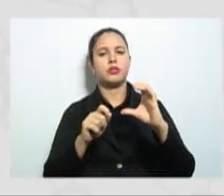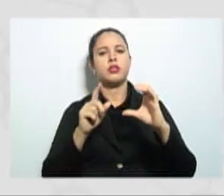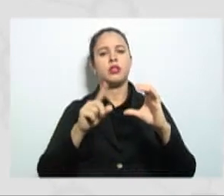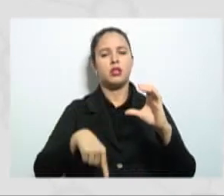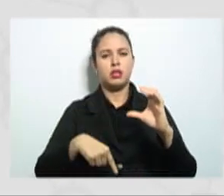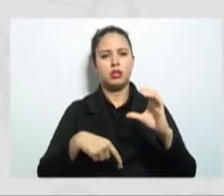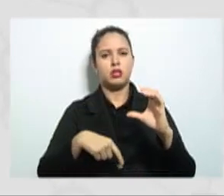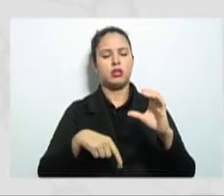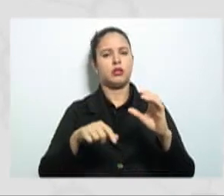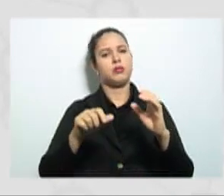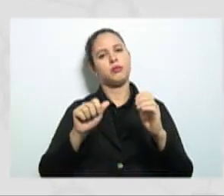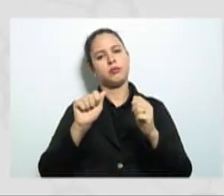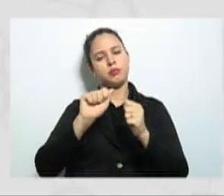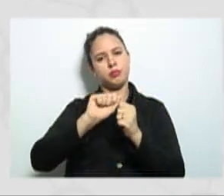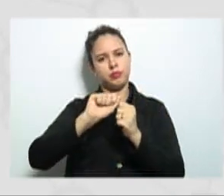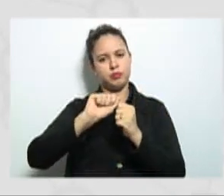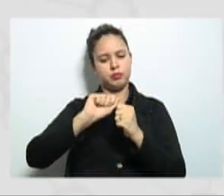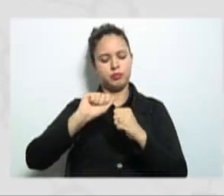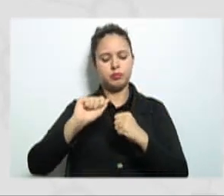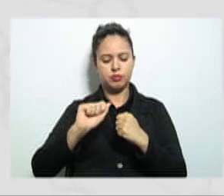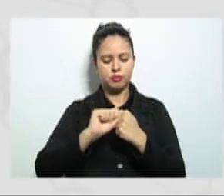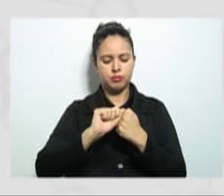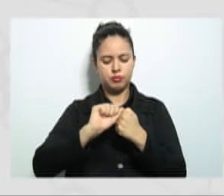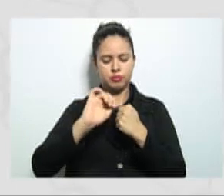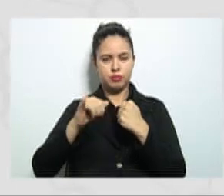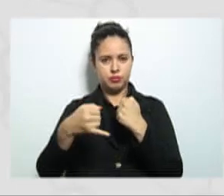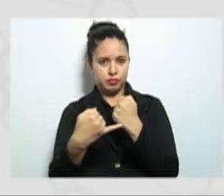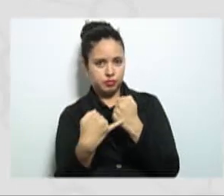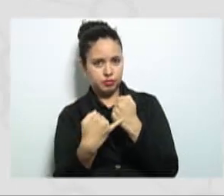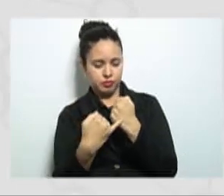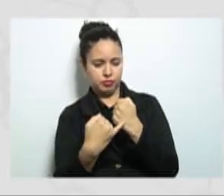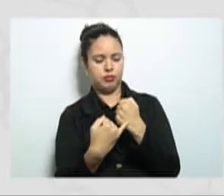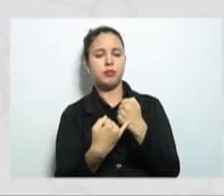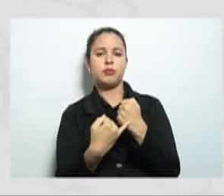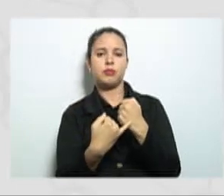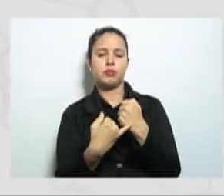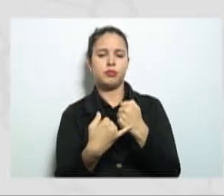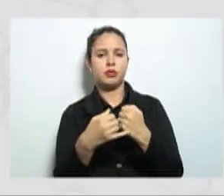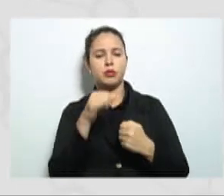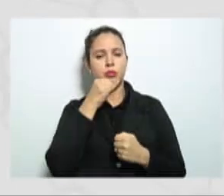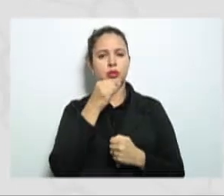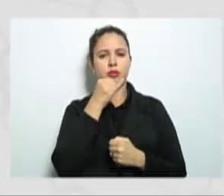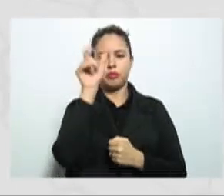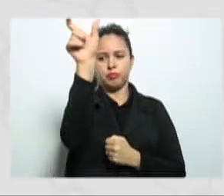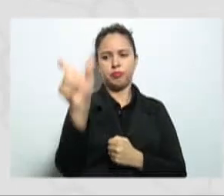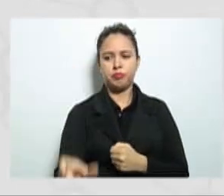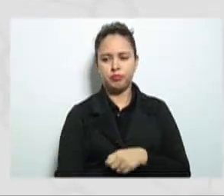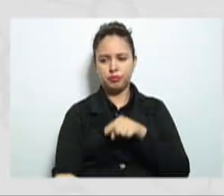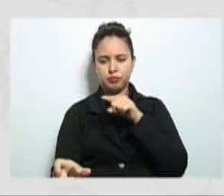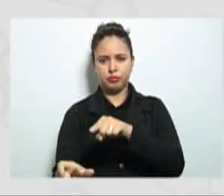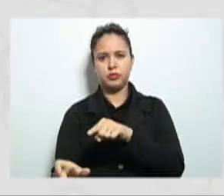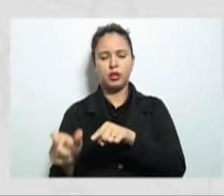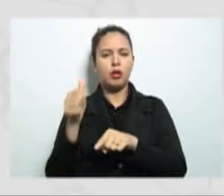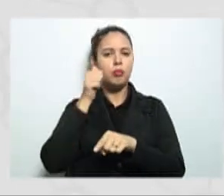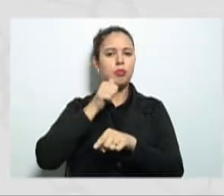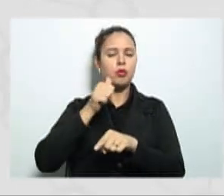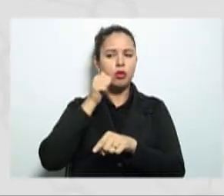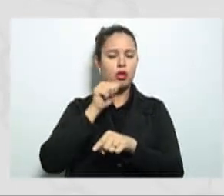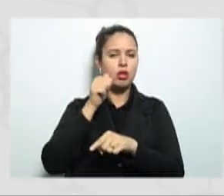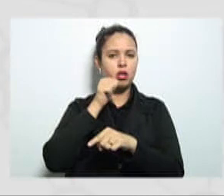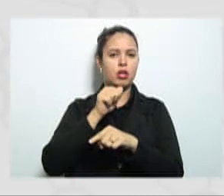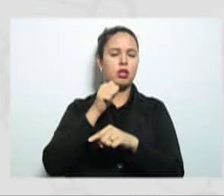a caracterização de uma situação. Por exemplo, a vítima, Solange dos Santos, de 22